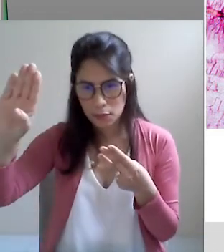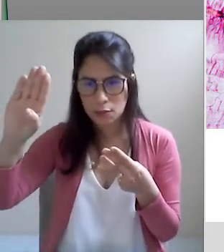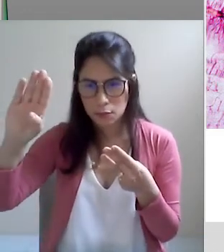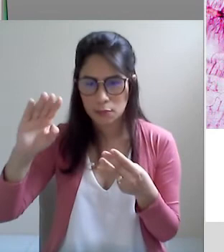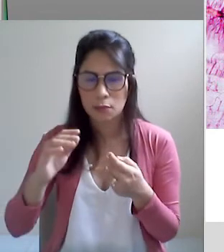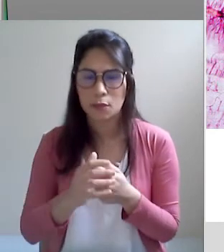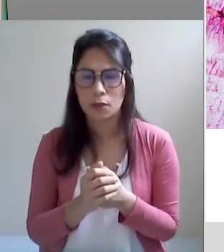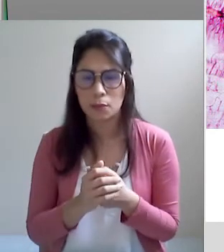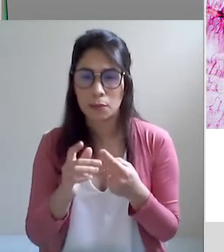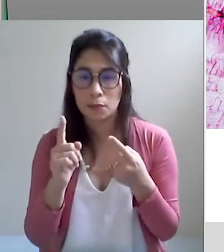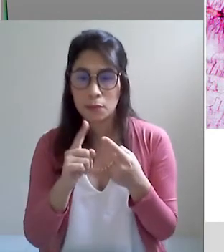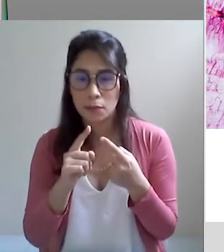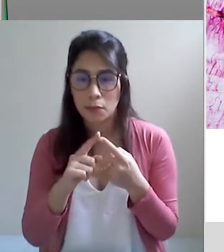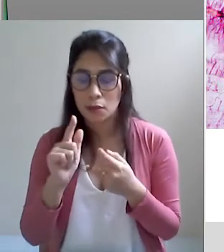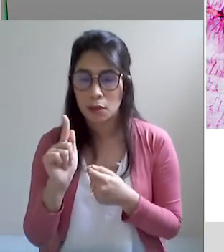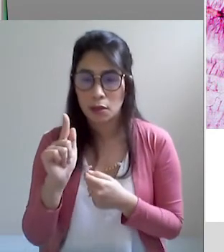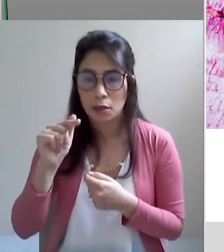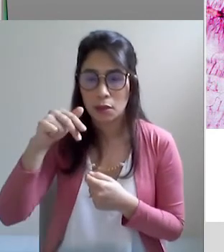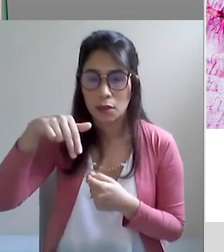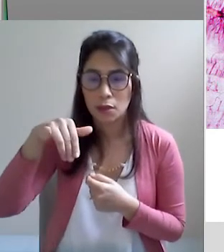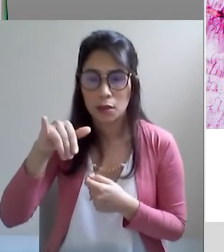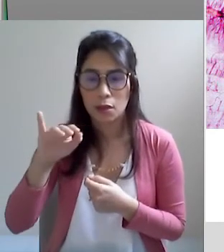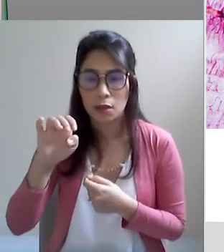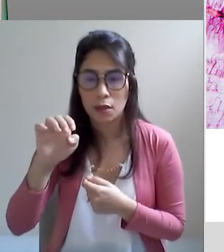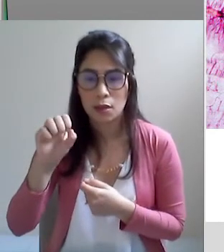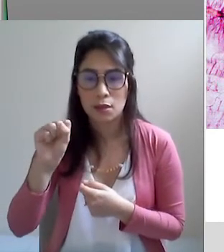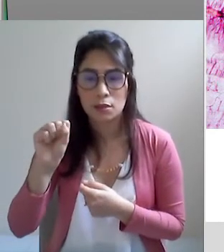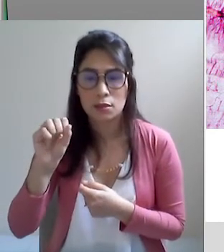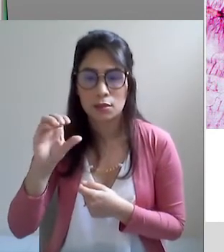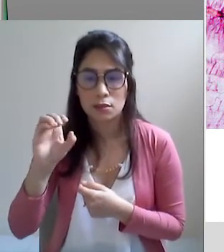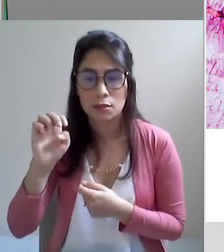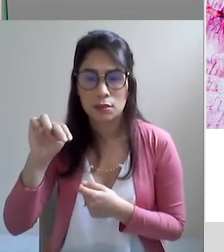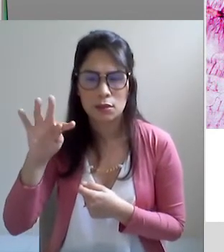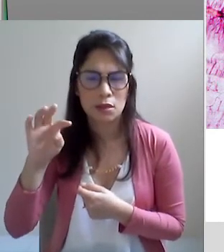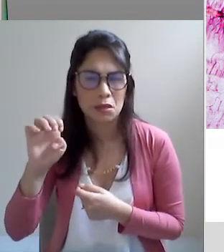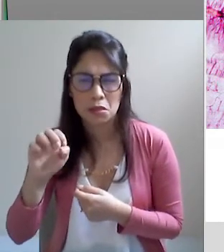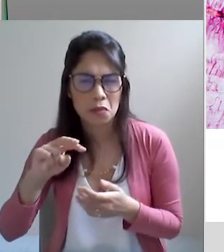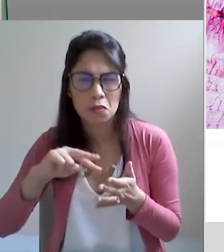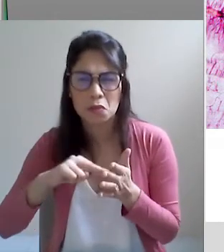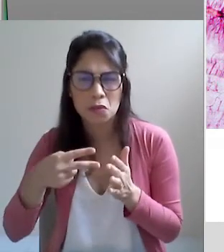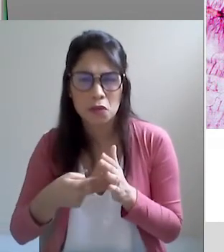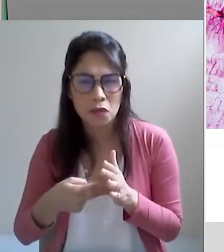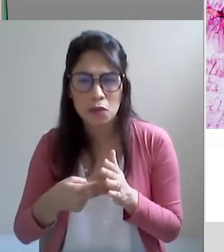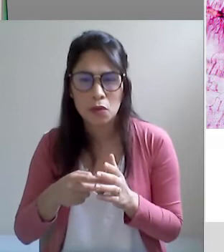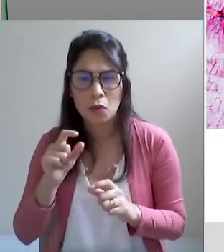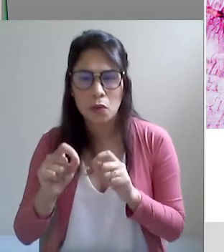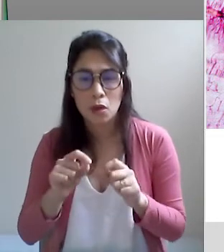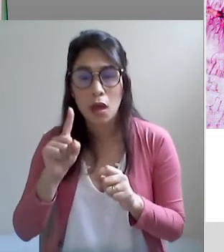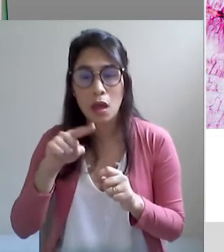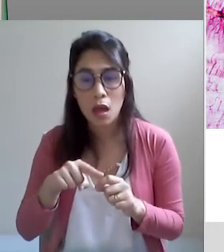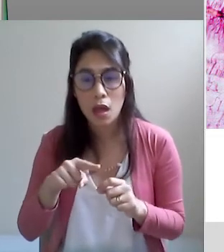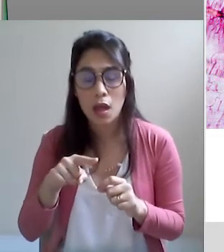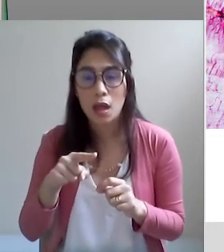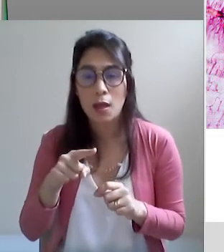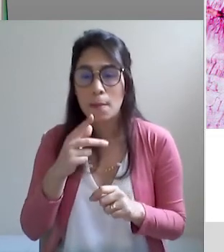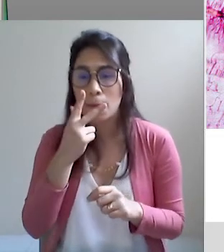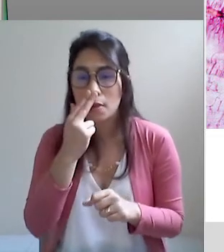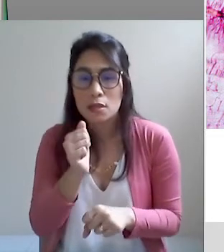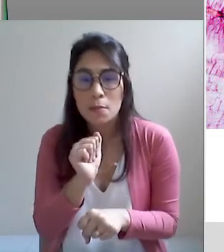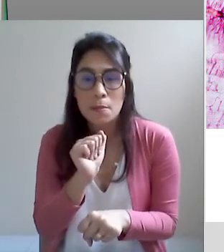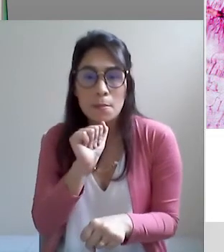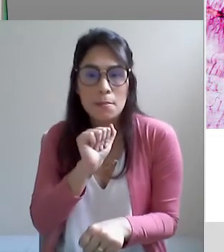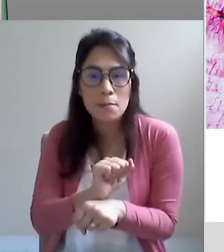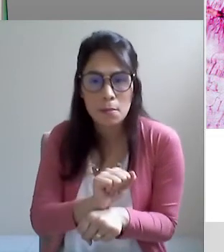Observa-se 3 estados funcionais para o osteócito. O osteócito pode então apresentar-se quiescente,